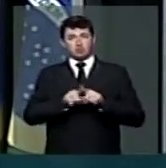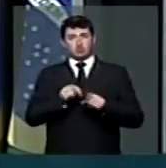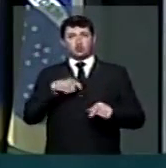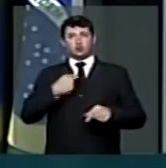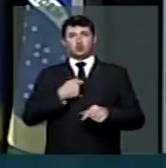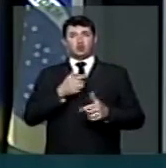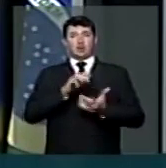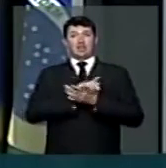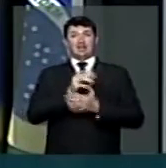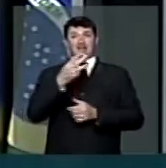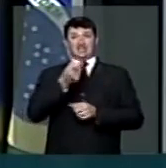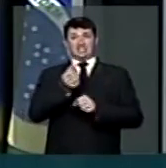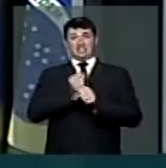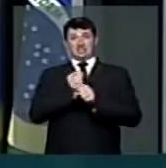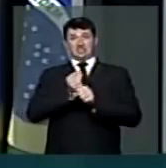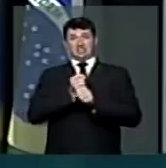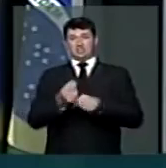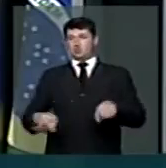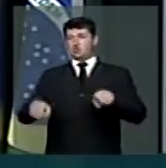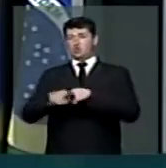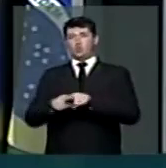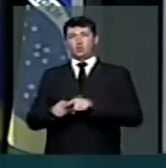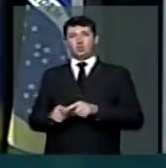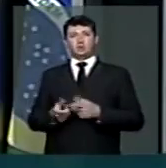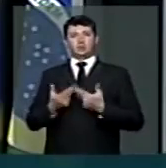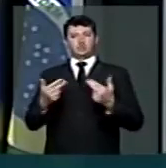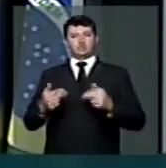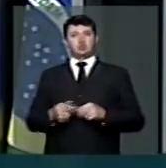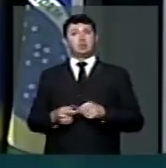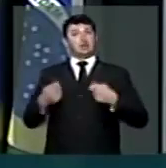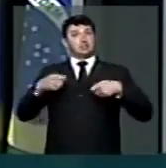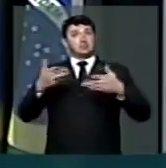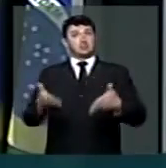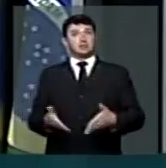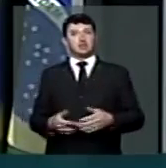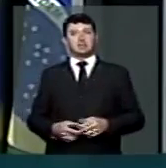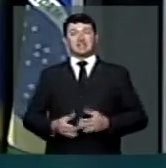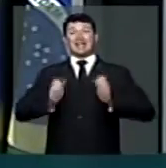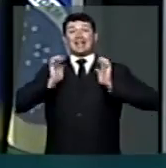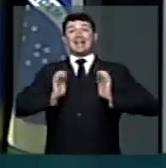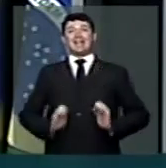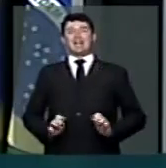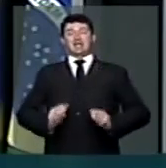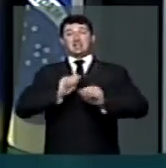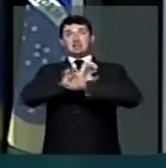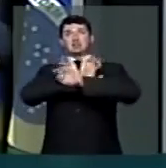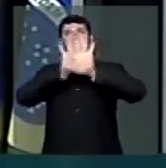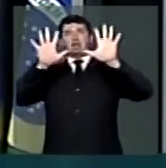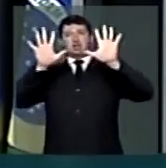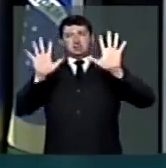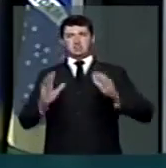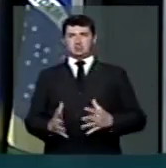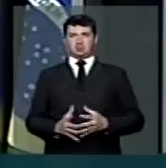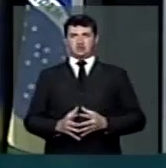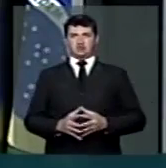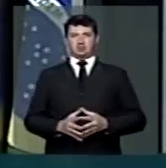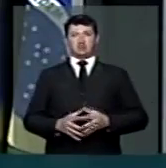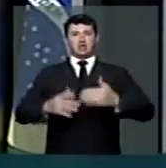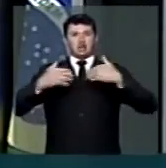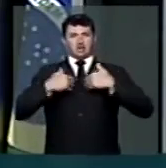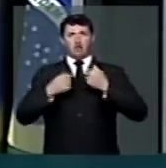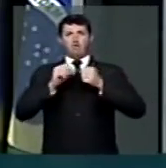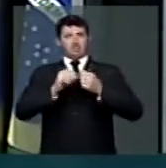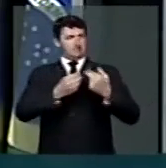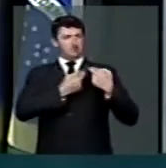há 36 anos com comunhão de bens. É preciso isso, decência, transparência, clareza. Eu exerço